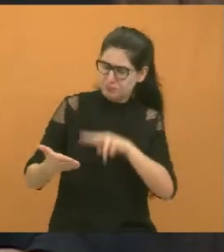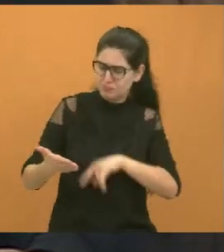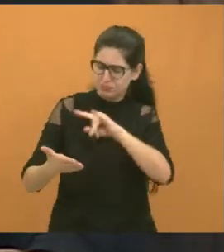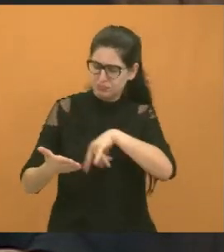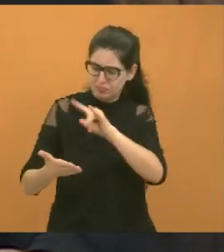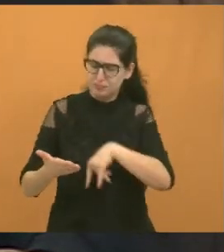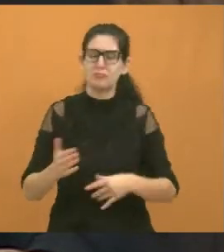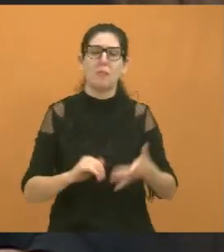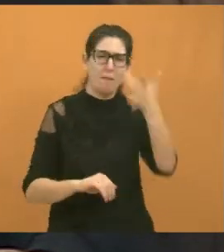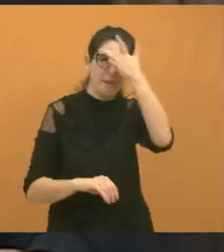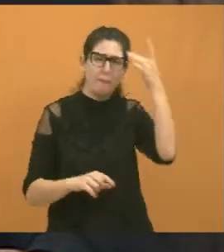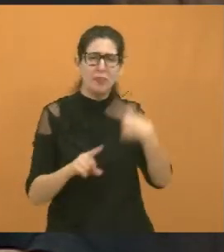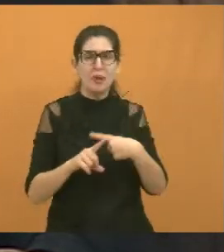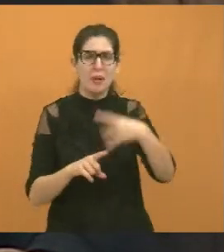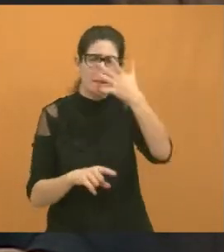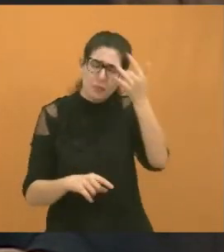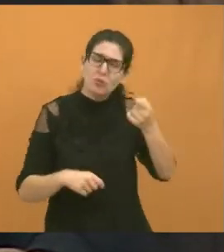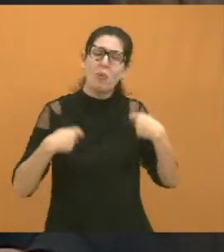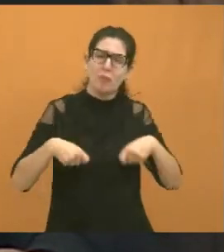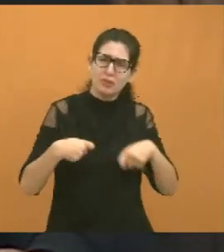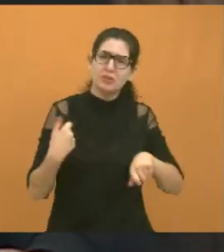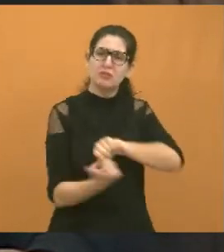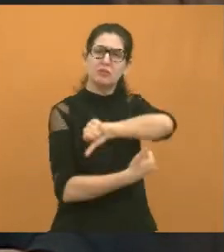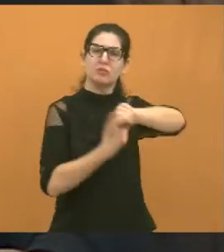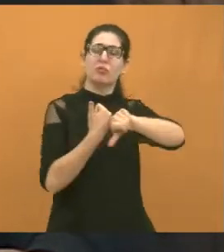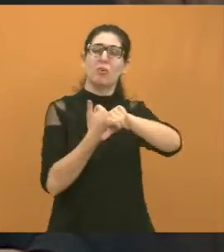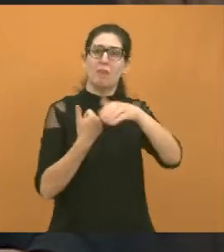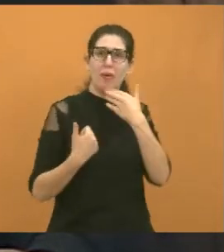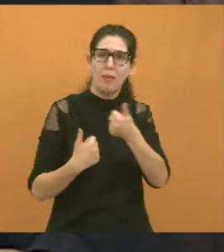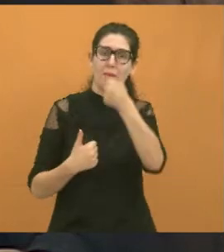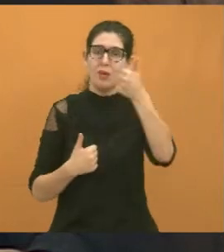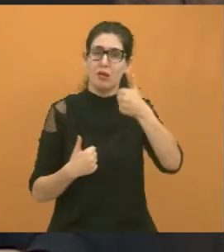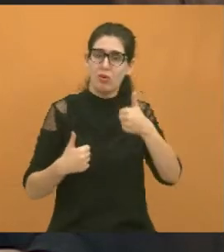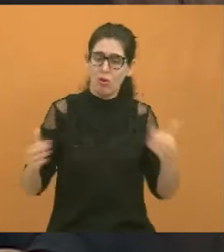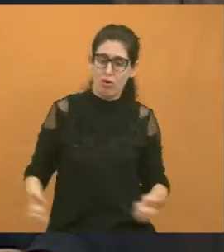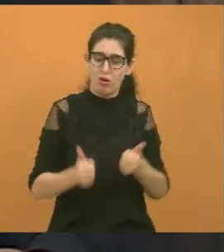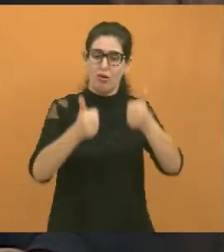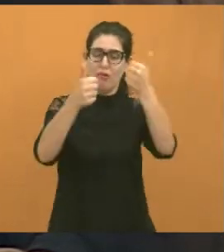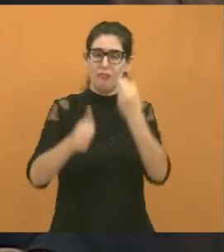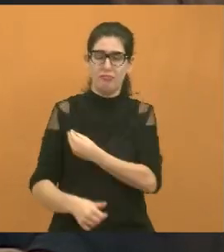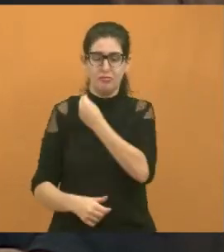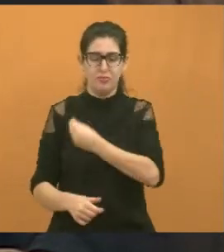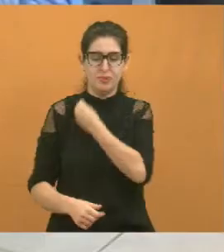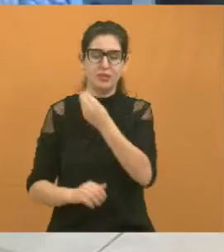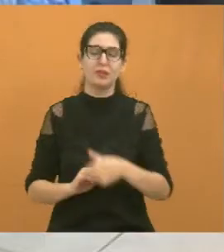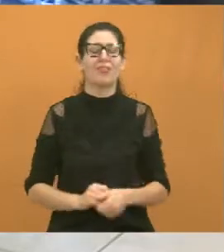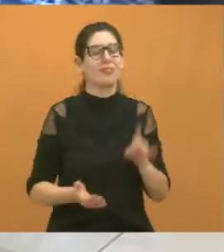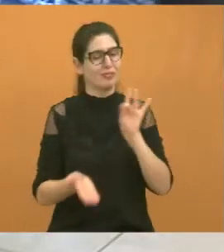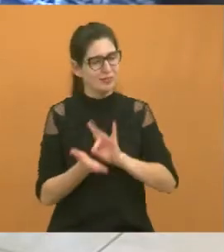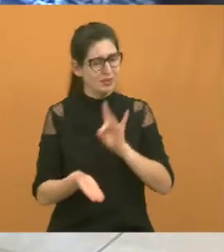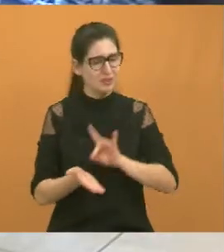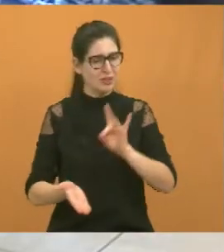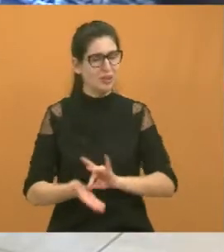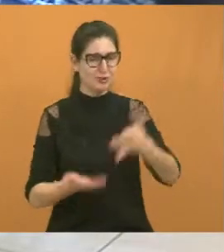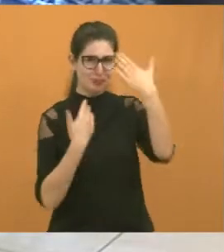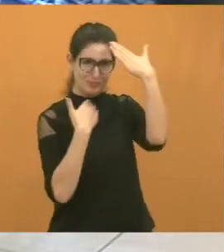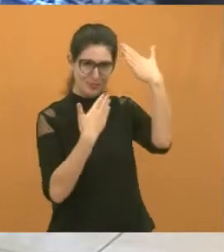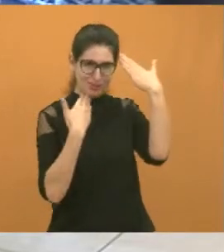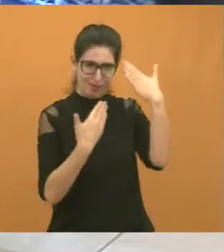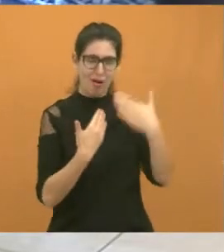sofrido durante muito tempo, que logo mais, se Deus quiser, vão sair daquela situação. Muito obrigado pelo espaço. Verdade, Juarez. Obrigado pela